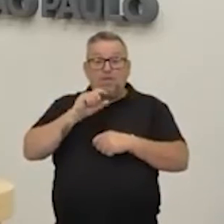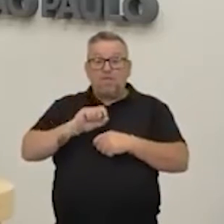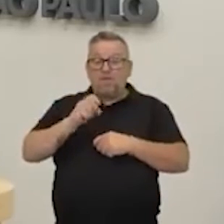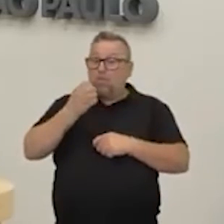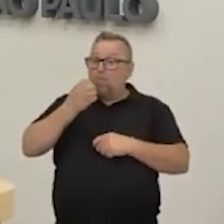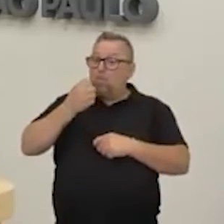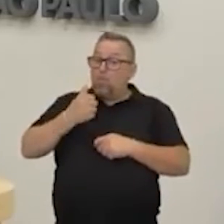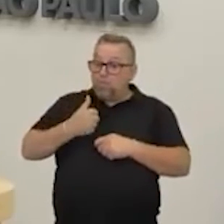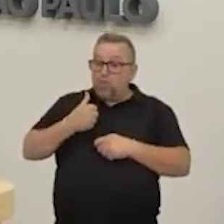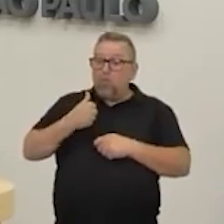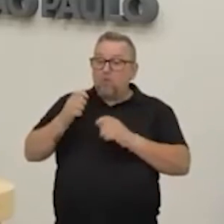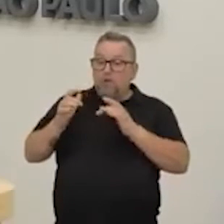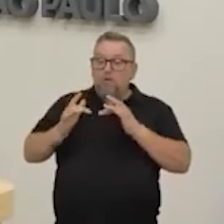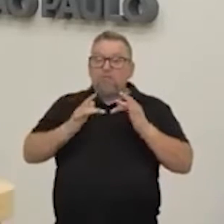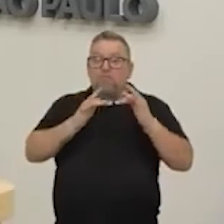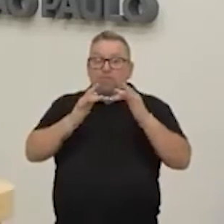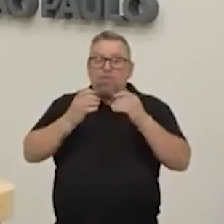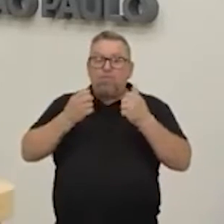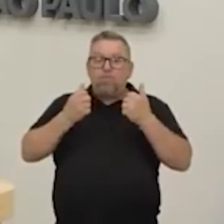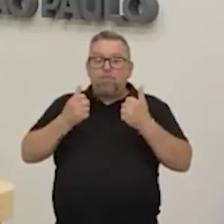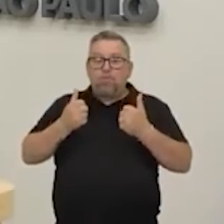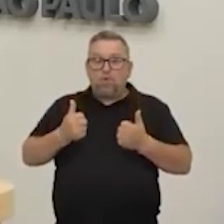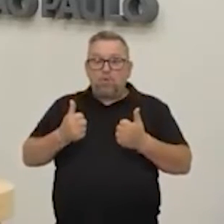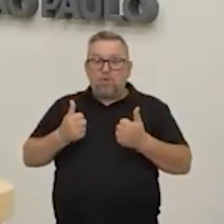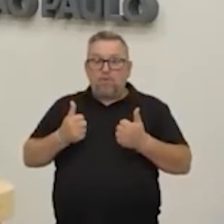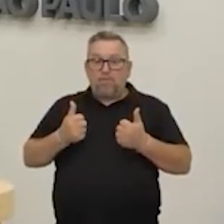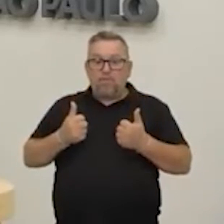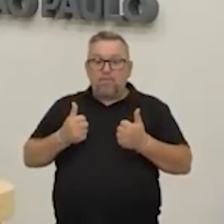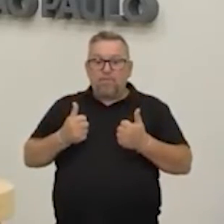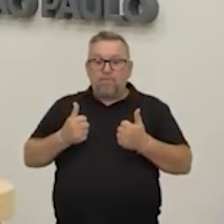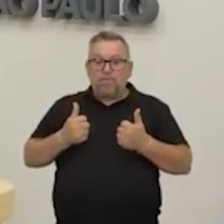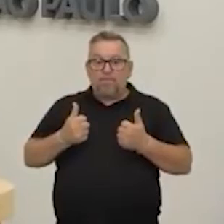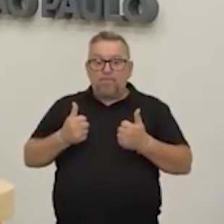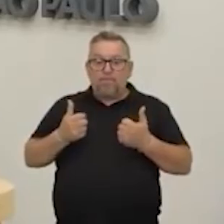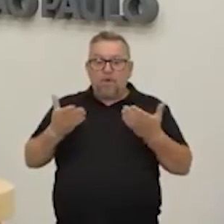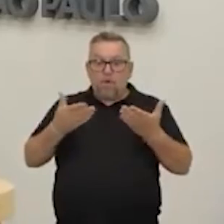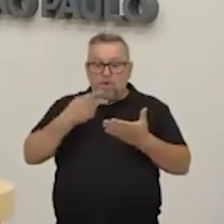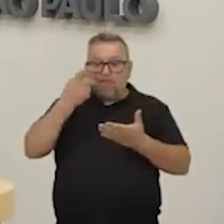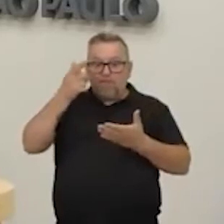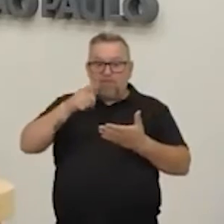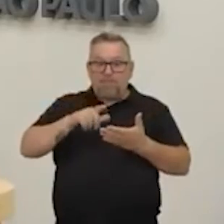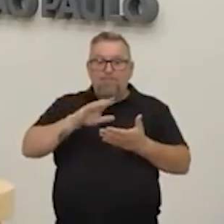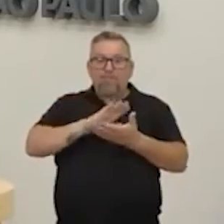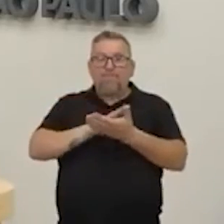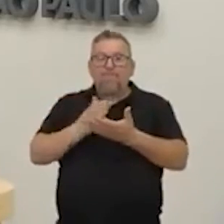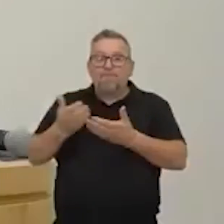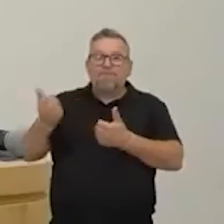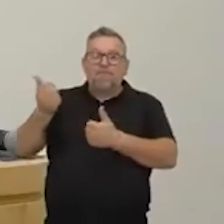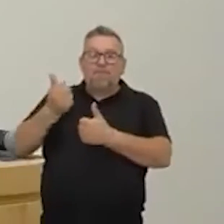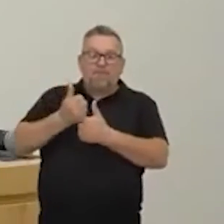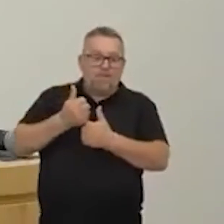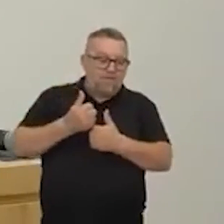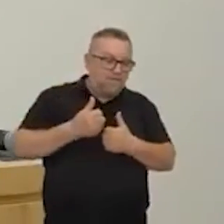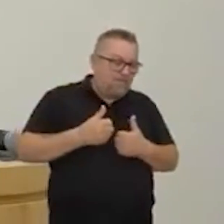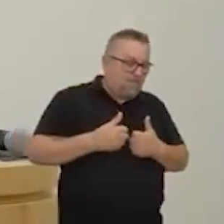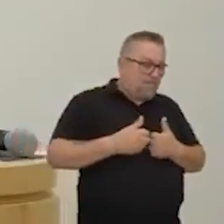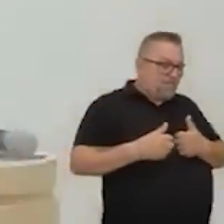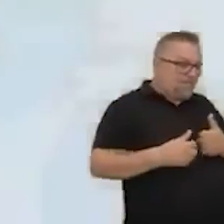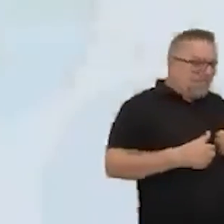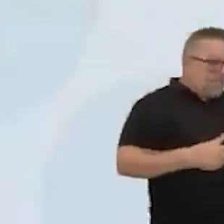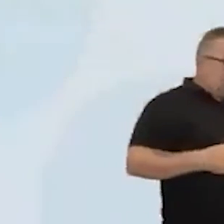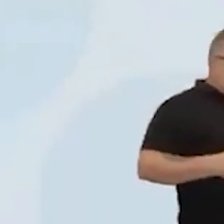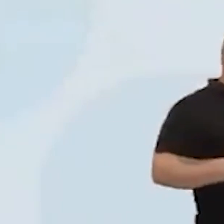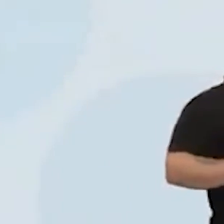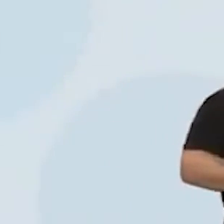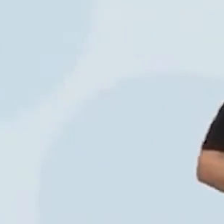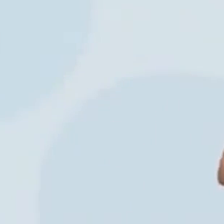boa, né? Se você tiver uma relação ruim, você não faz comércio. Vamos lá para uma atividade, querido e grandioso Magno? Vamos lá. Ué, você que manda. Então